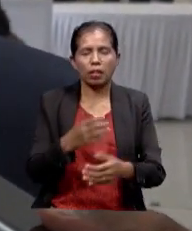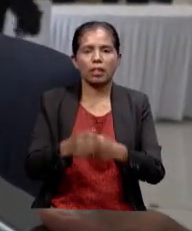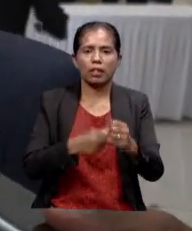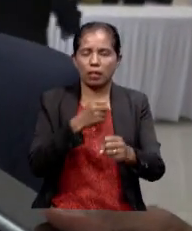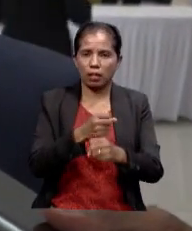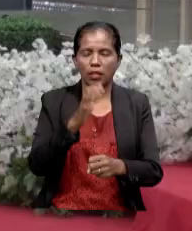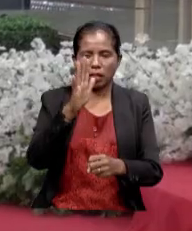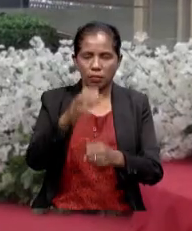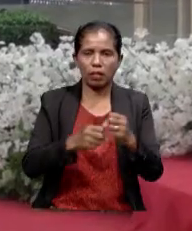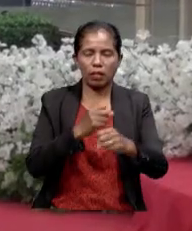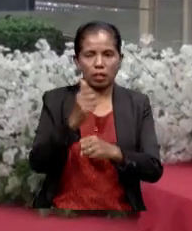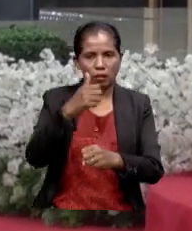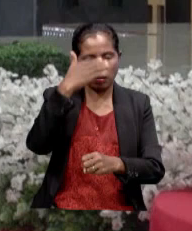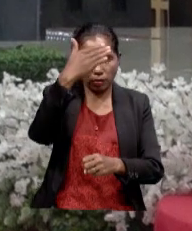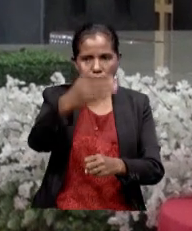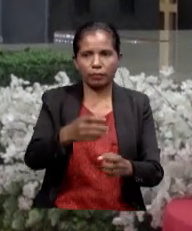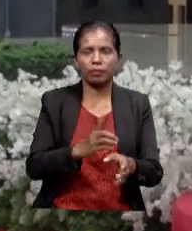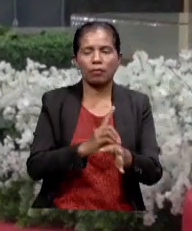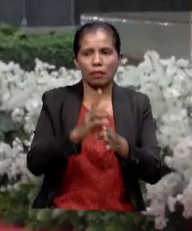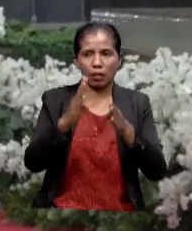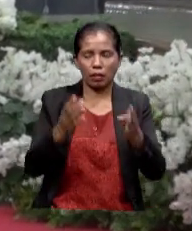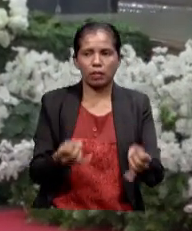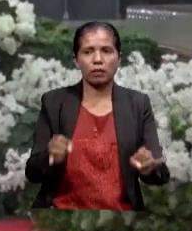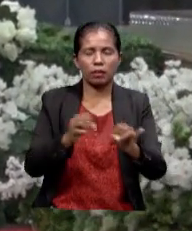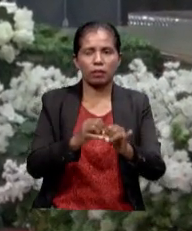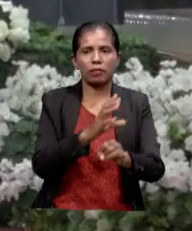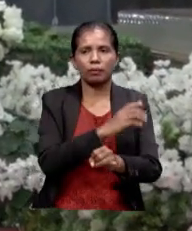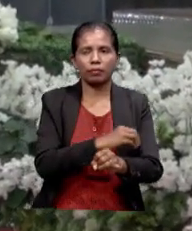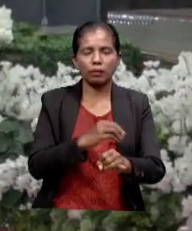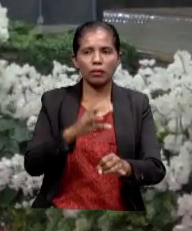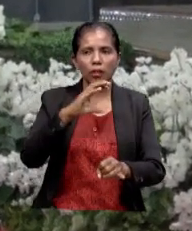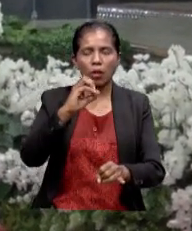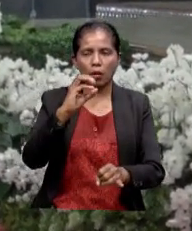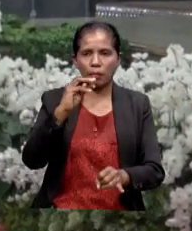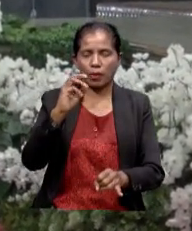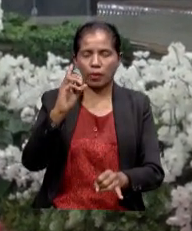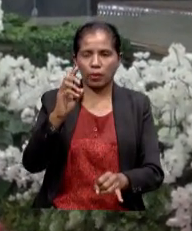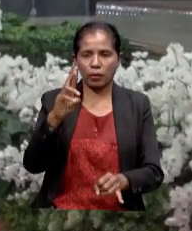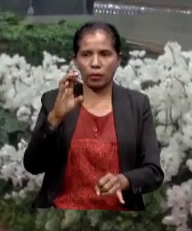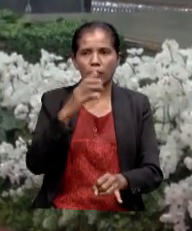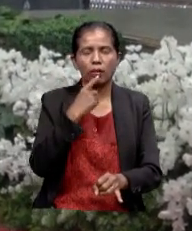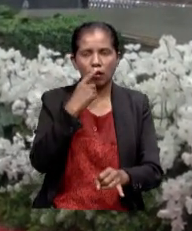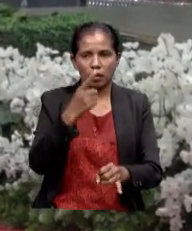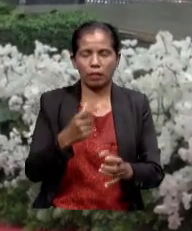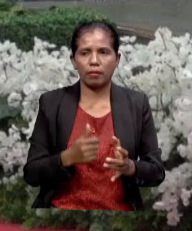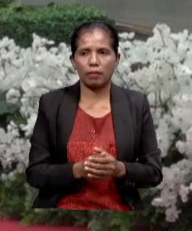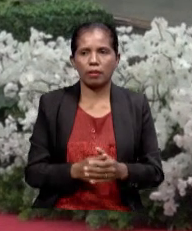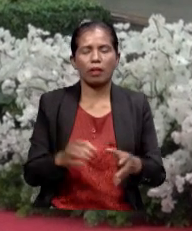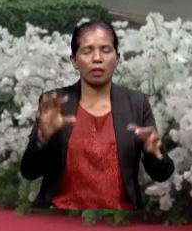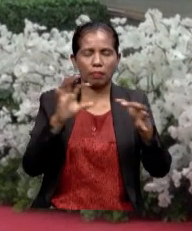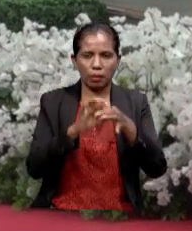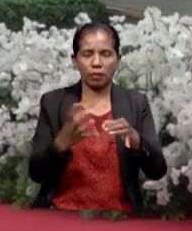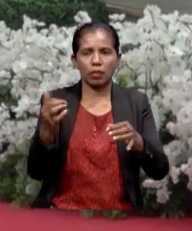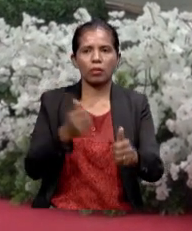tinan San Urma e o en. Diretor Instituto de Defesa Nacional, Comodoro Donaciano Costa Gomes, Pedro Clamarfui, Cateten, membro Sirane,